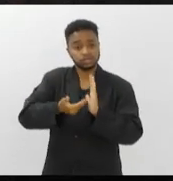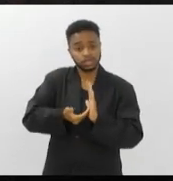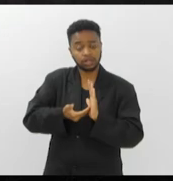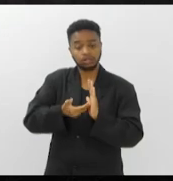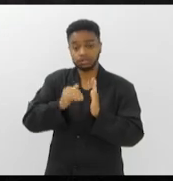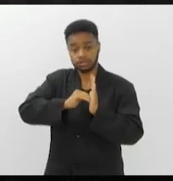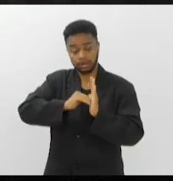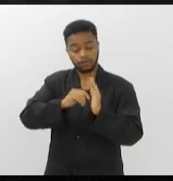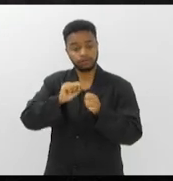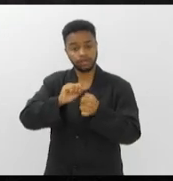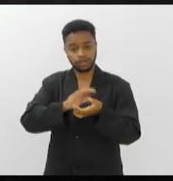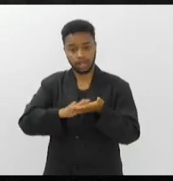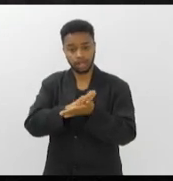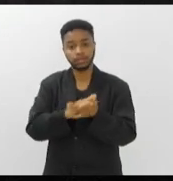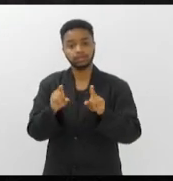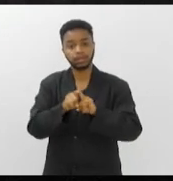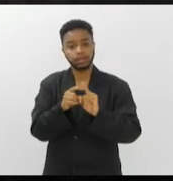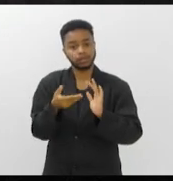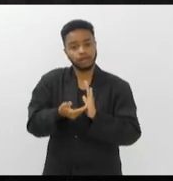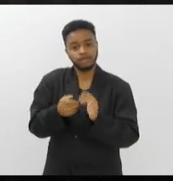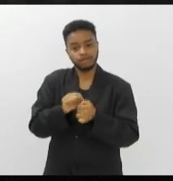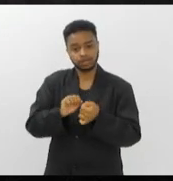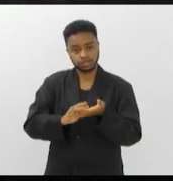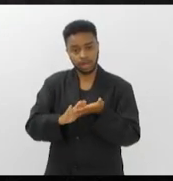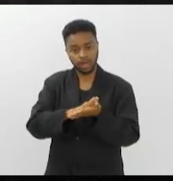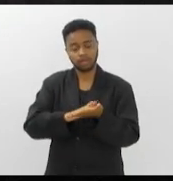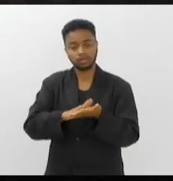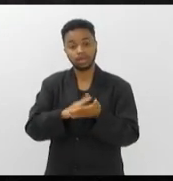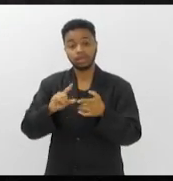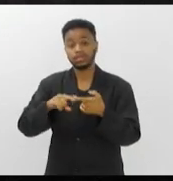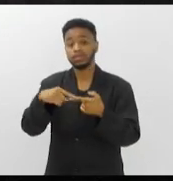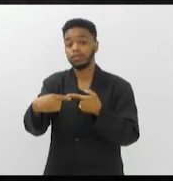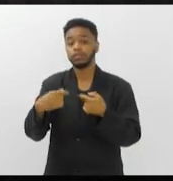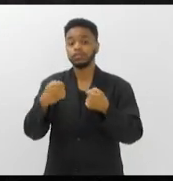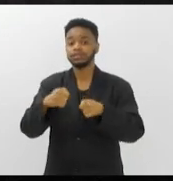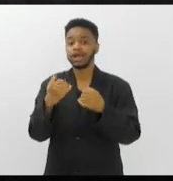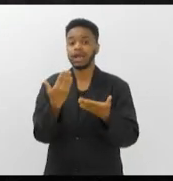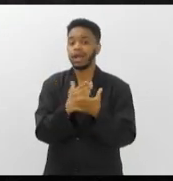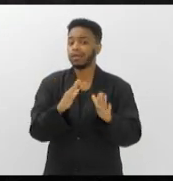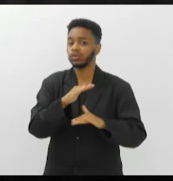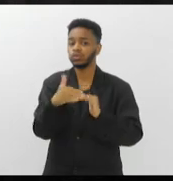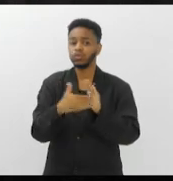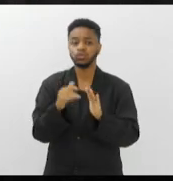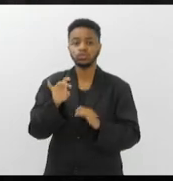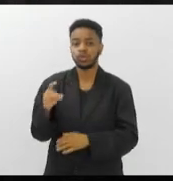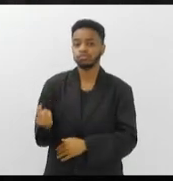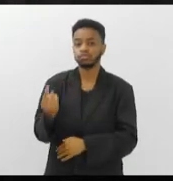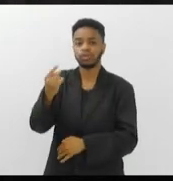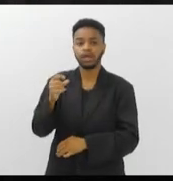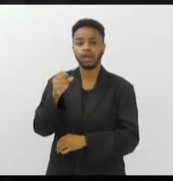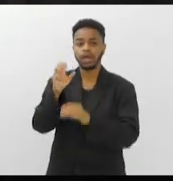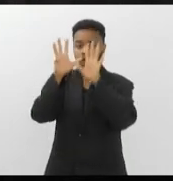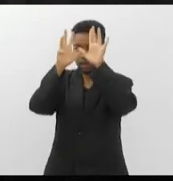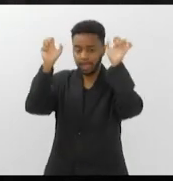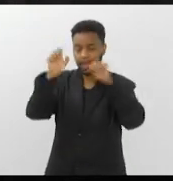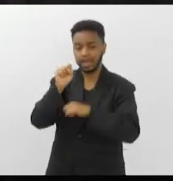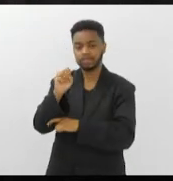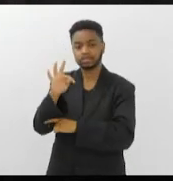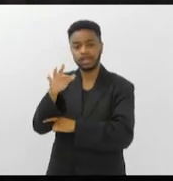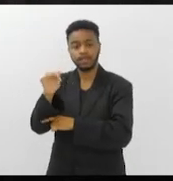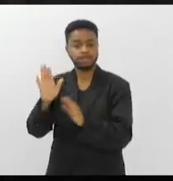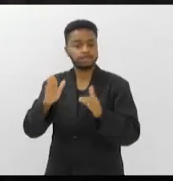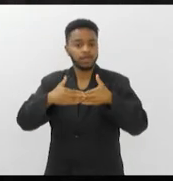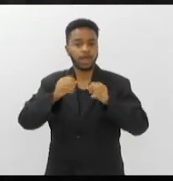posição, se a Câmara dos Deputados não tomar posição, daqui a pouco tem que acabar com tudo e só existir o STF. Fecha a LERJ, fecha o